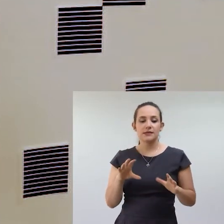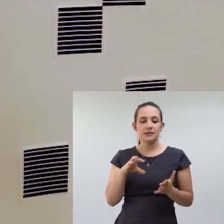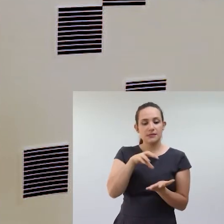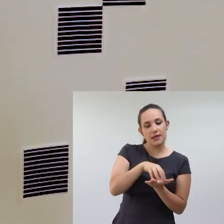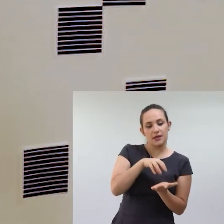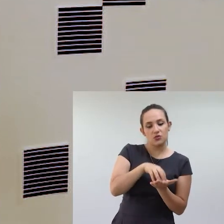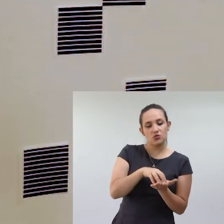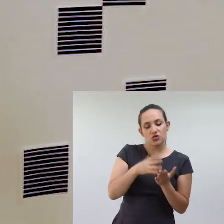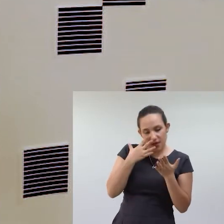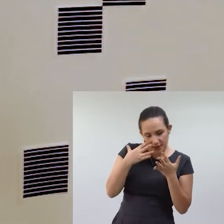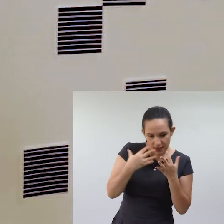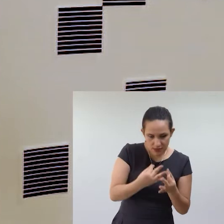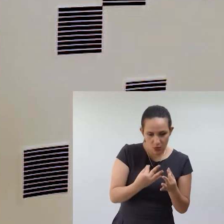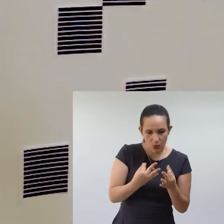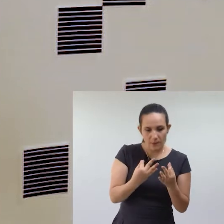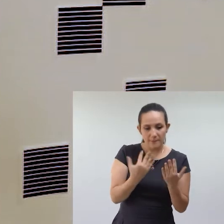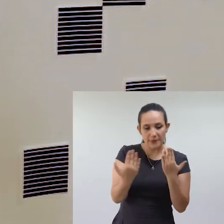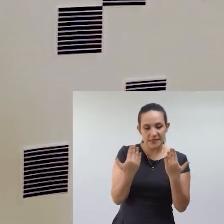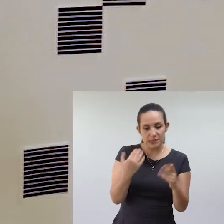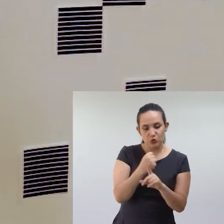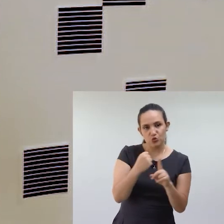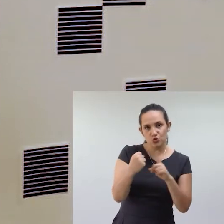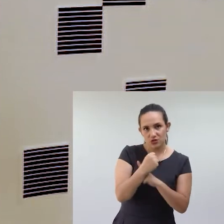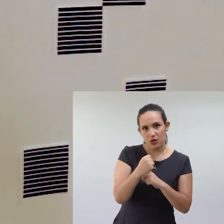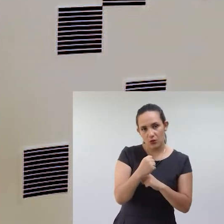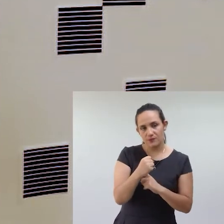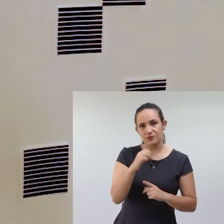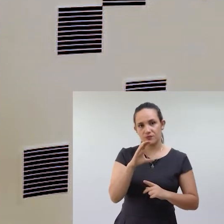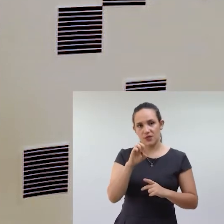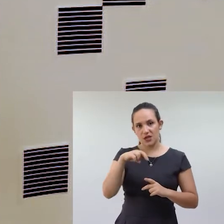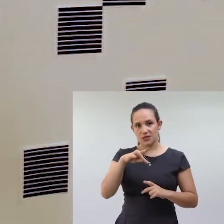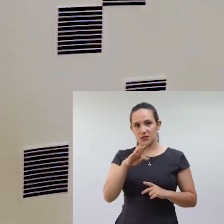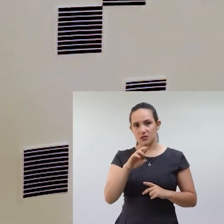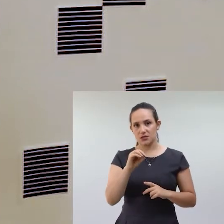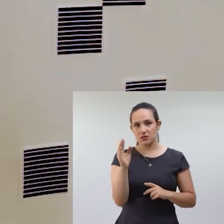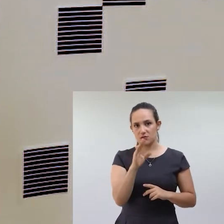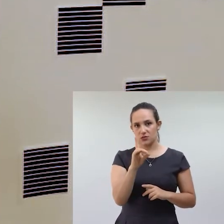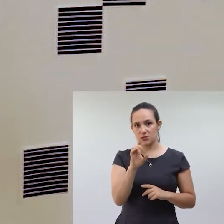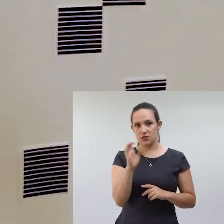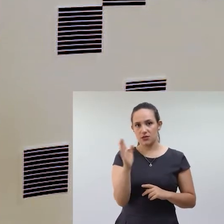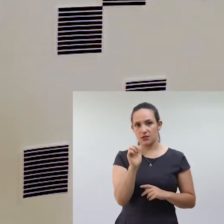de Atenção Psicossocial, que foram bastante